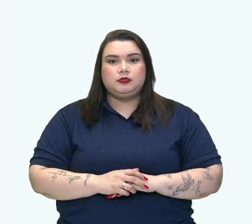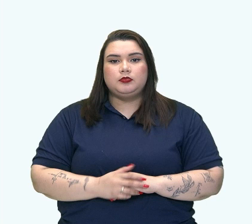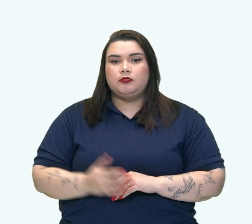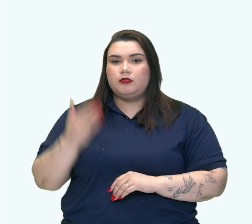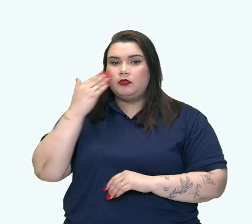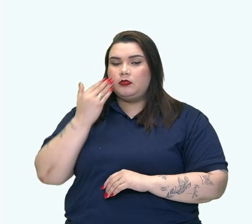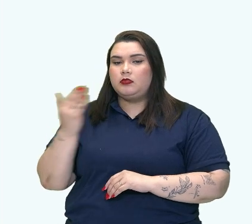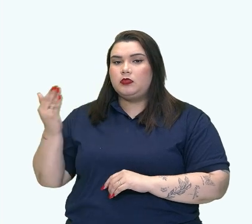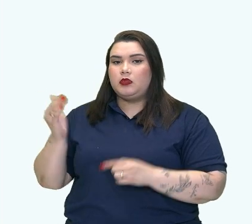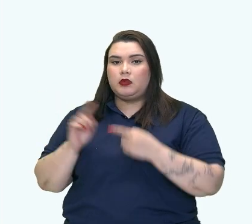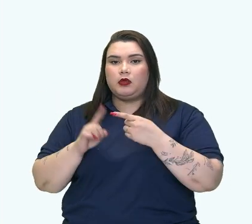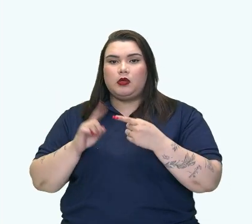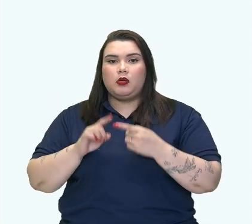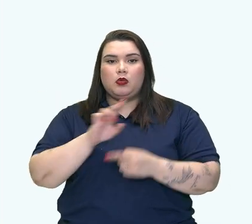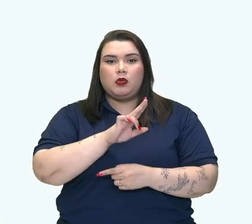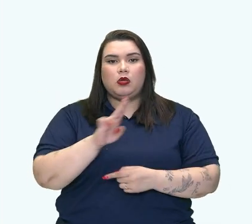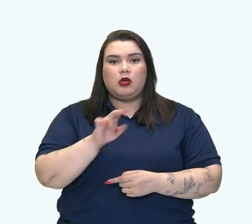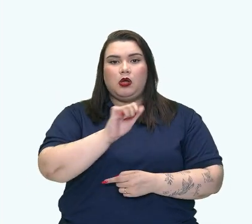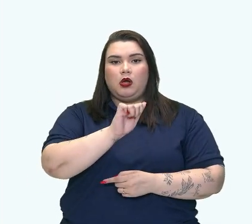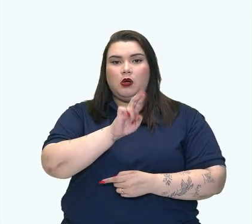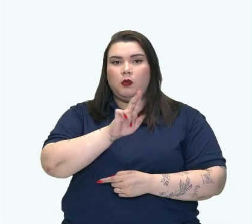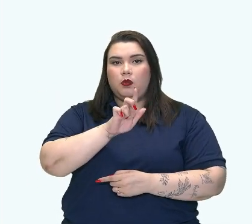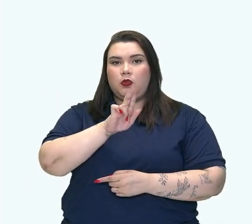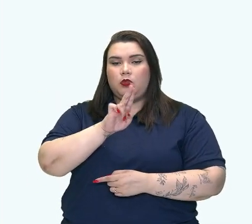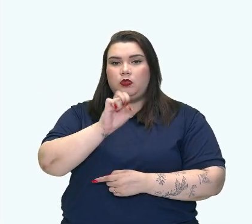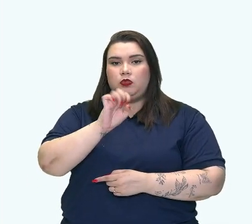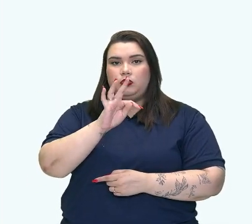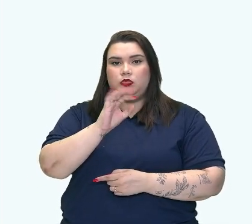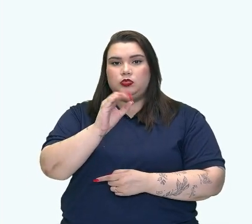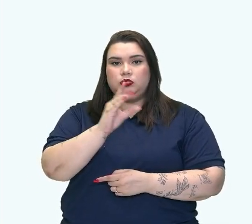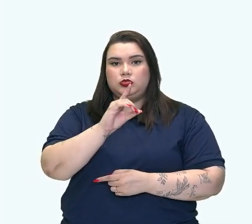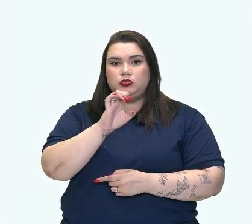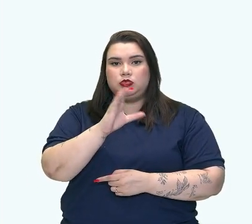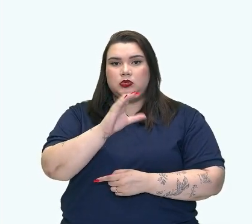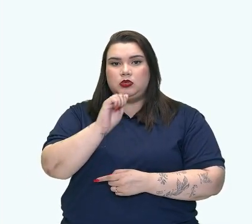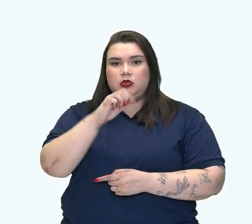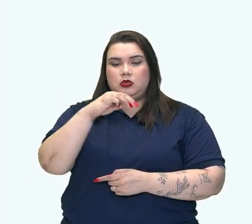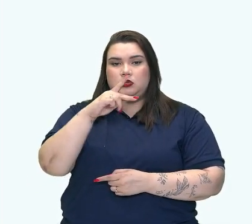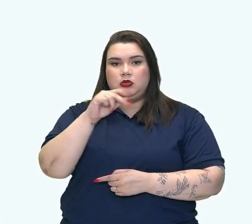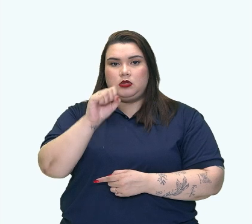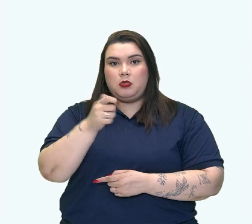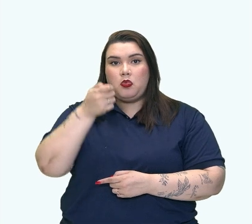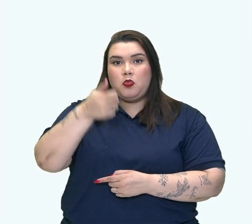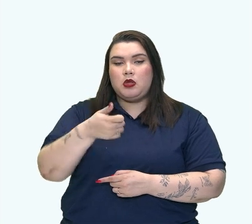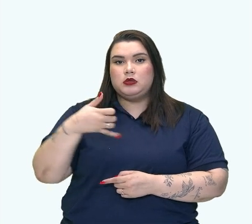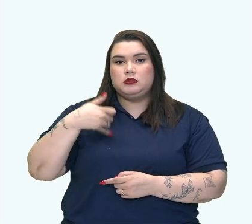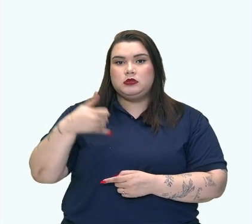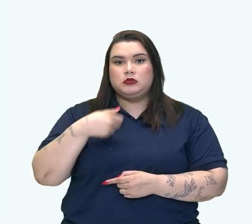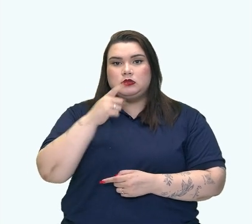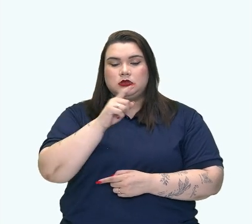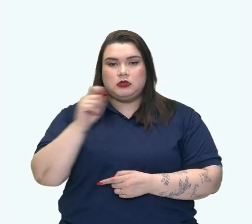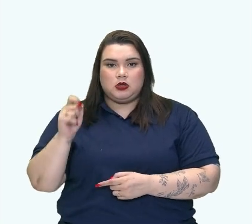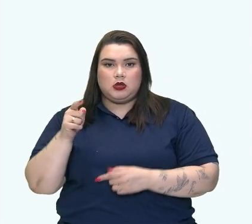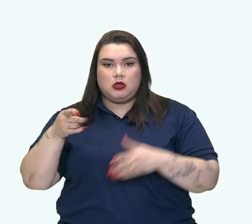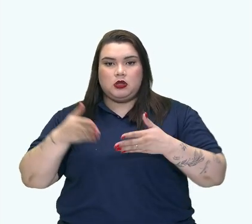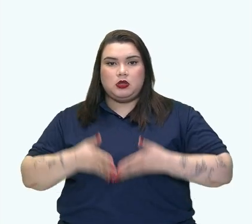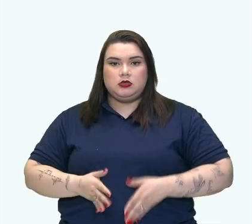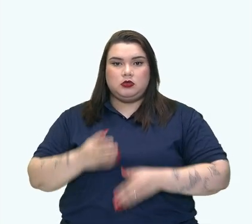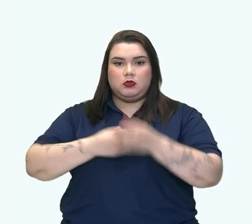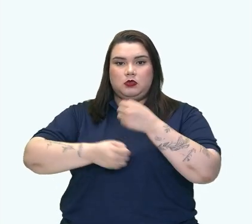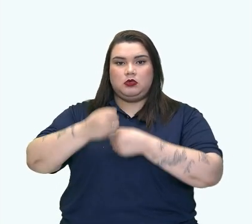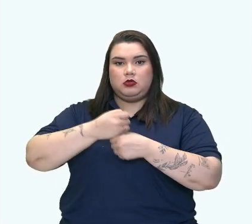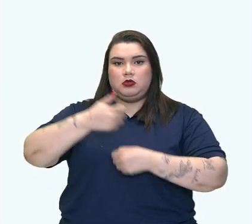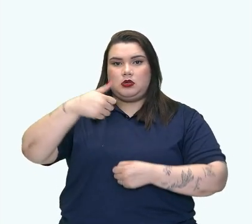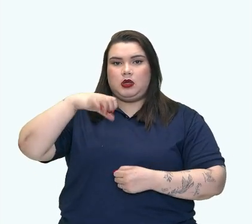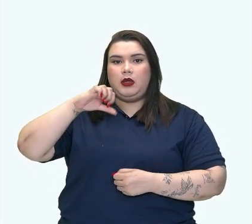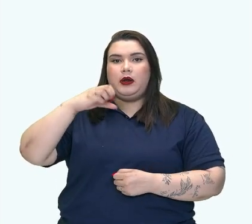O primeiro deles, Augusto de Campos, viveu aí os seus quase 100 anos de idade, de 31 a 23. E aqui nós temos